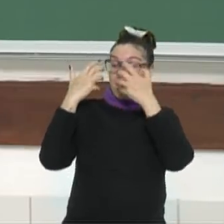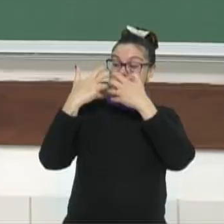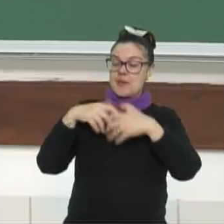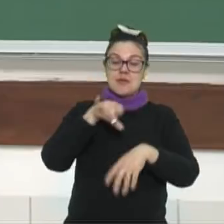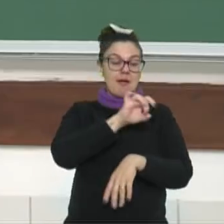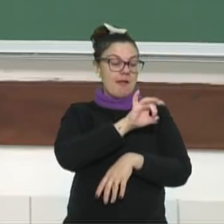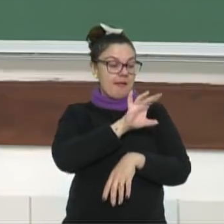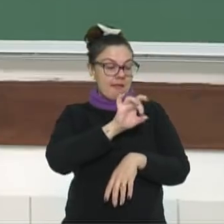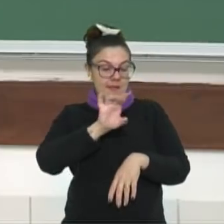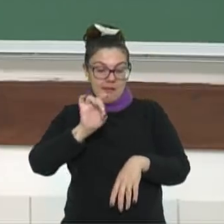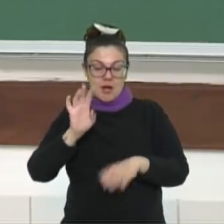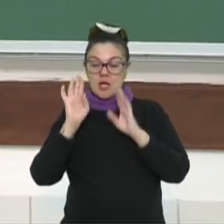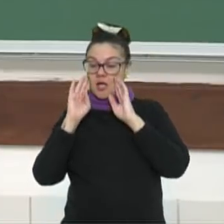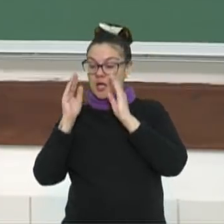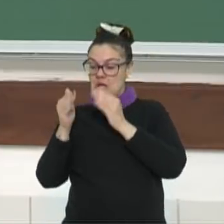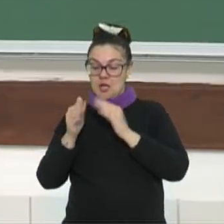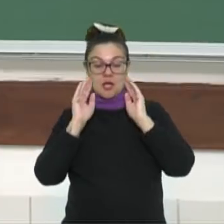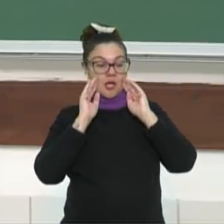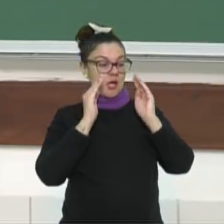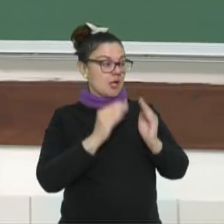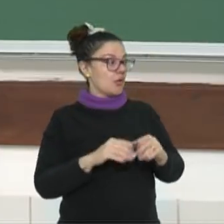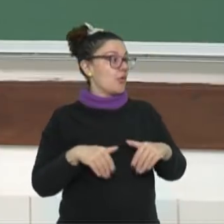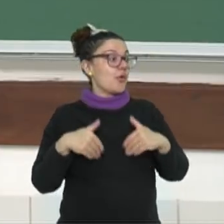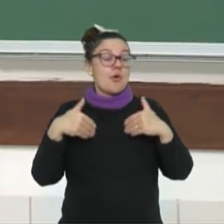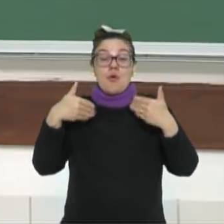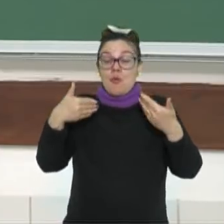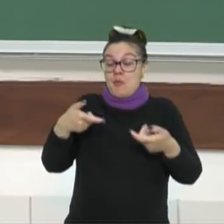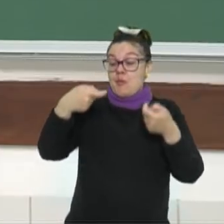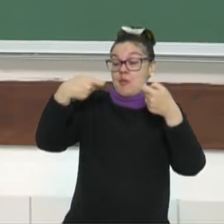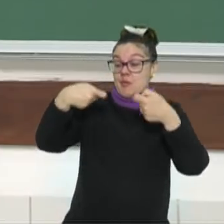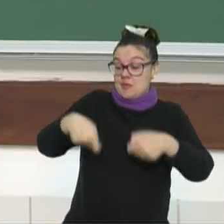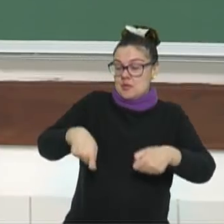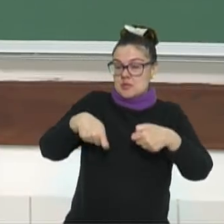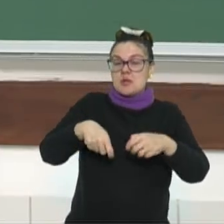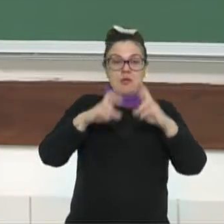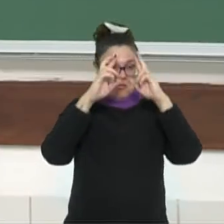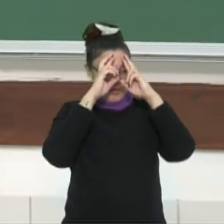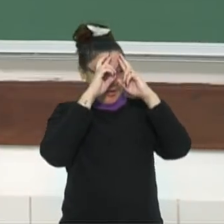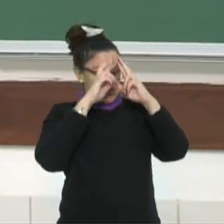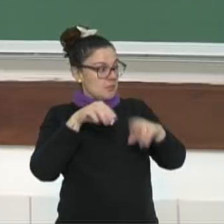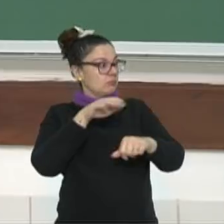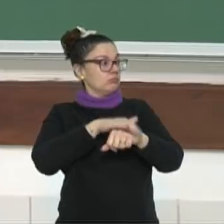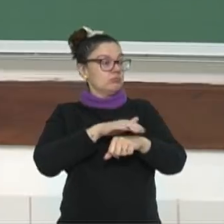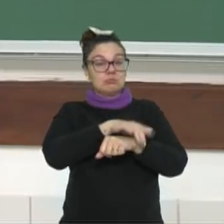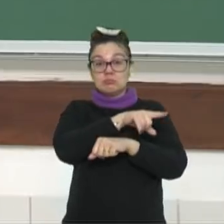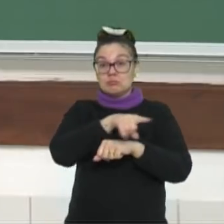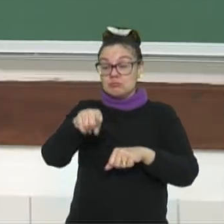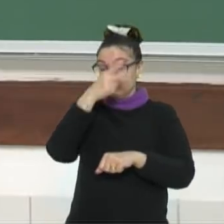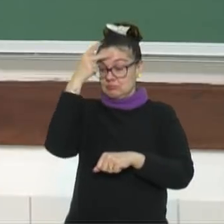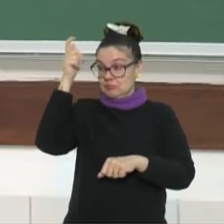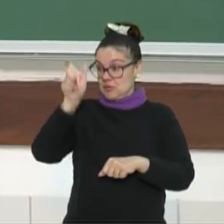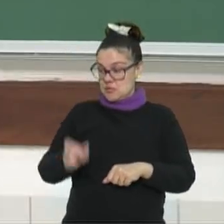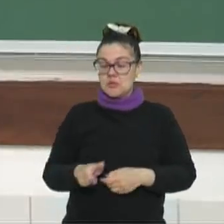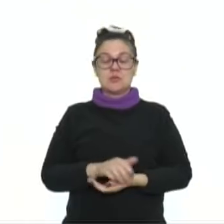de um jeito específico, pensar qual é a necessidade e principalmente respeitar a autonomia das pessoas.